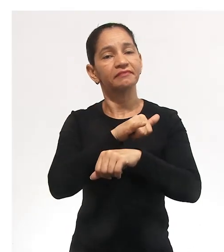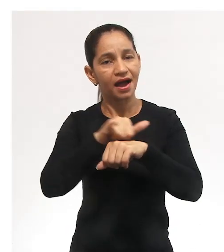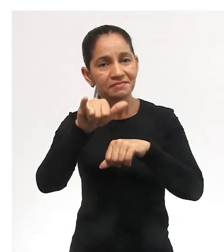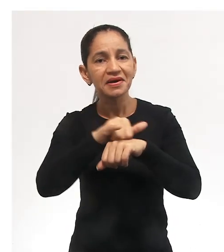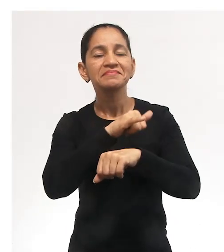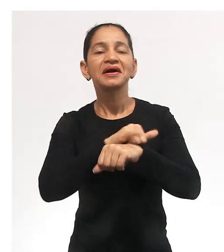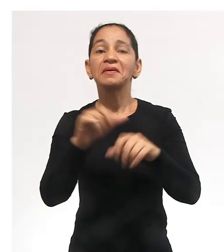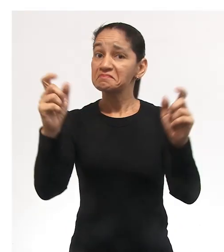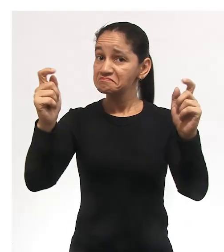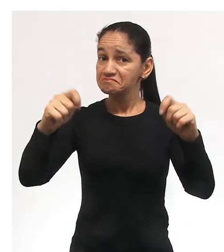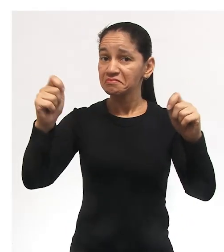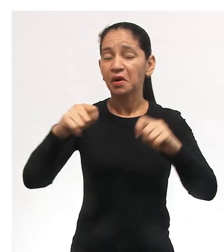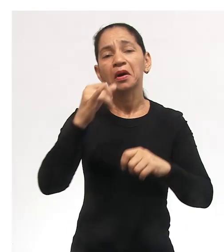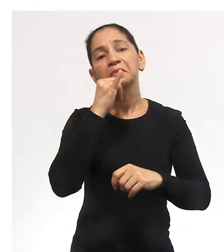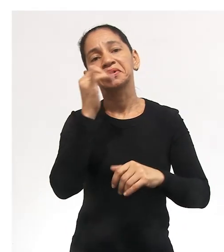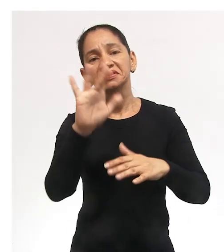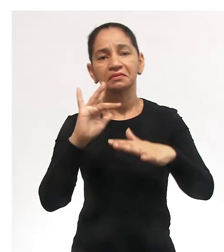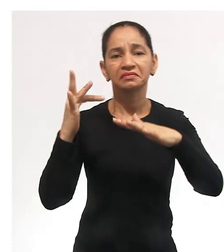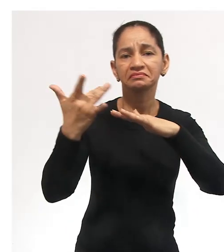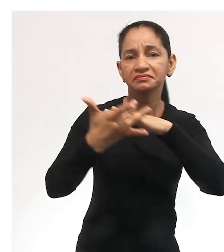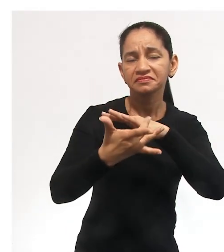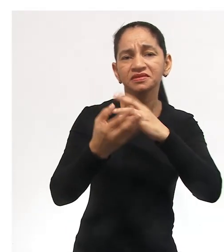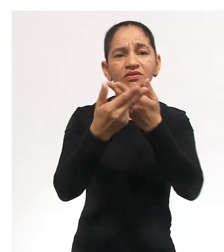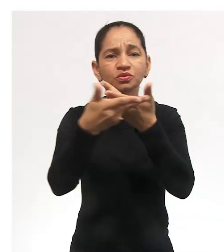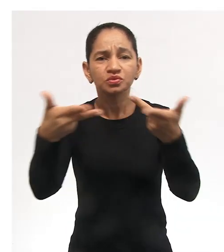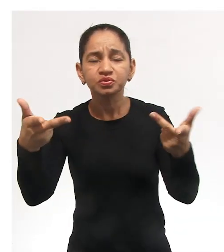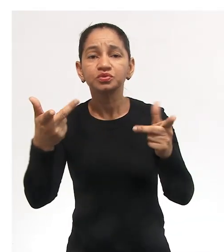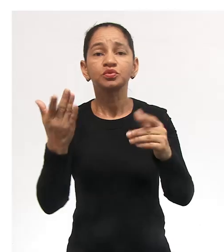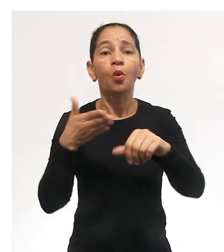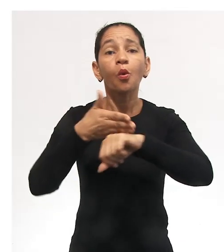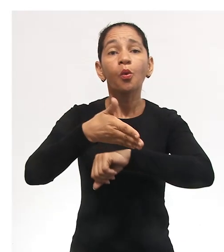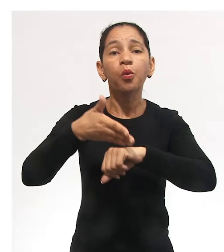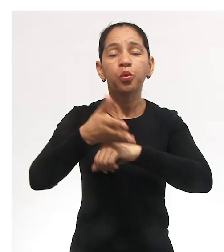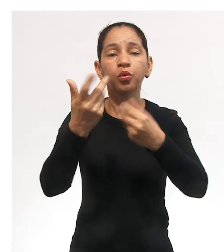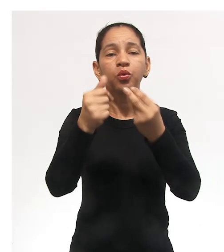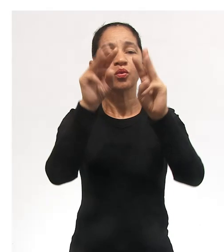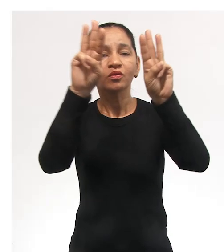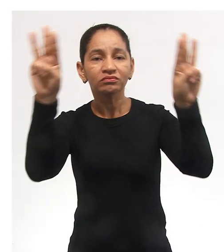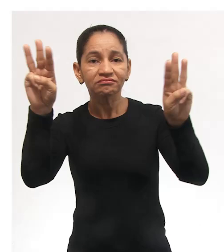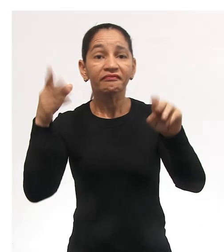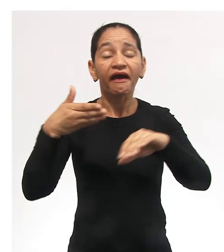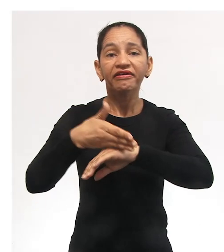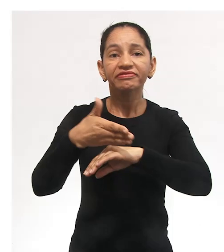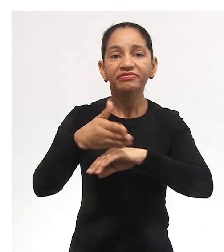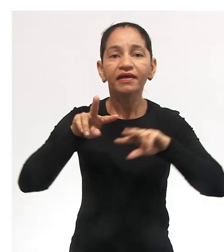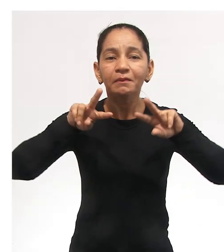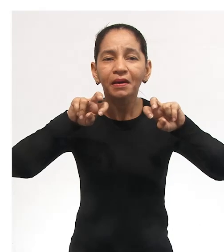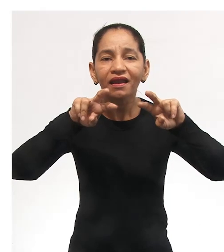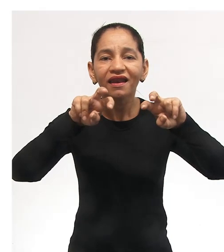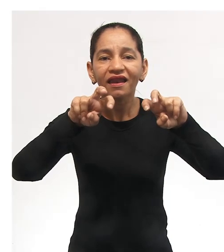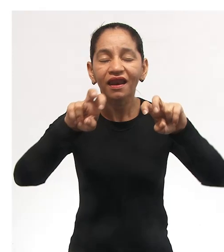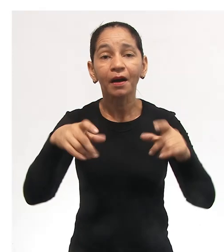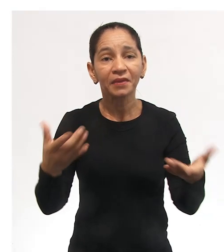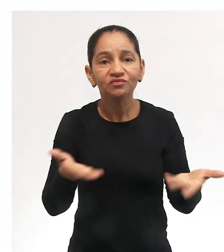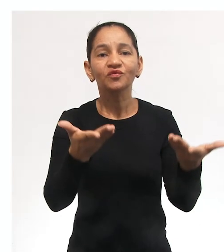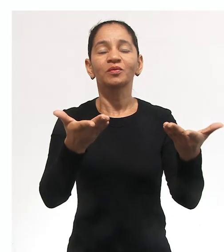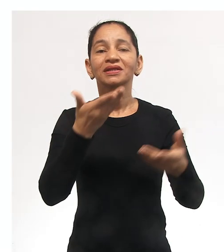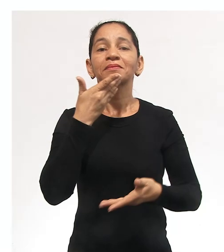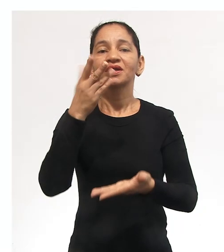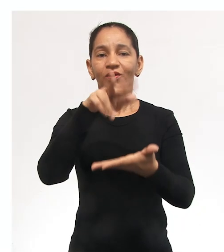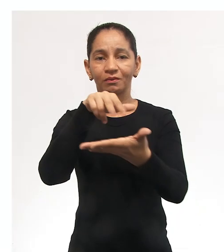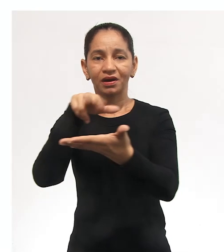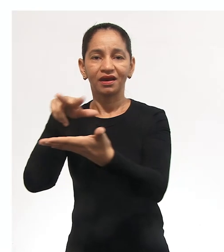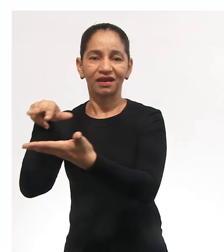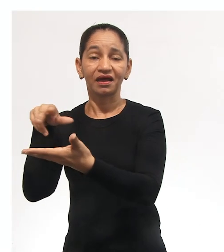uso de ferramentas digitais como blogs, aplicativos educativos para fomentar a escrita e a